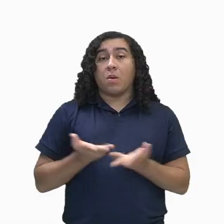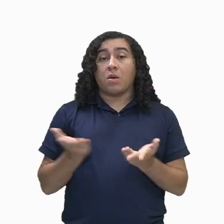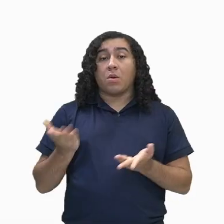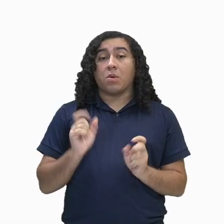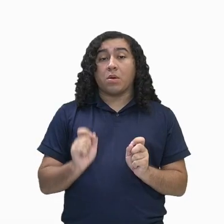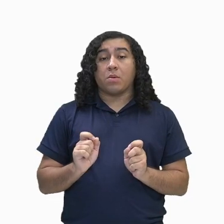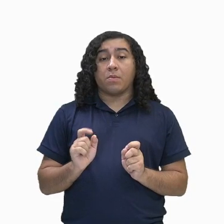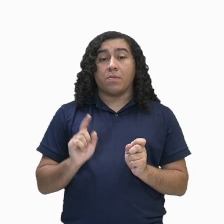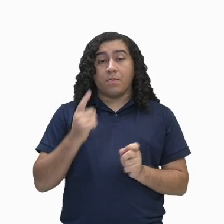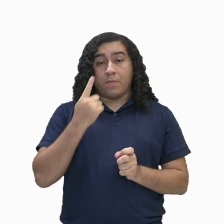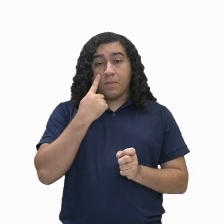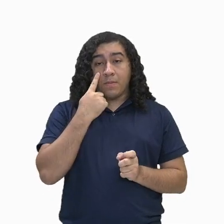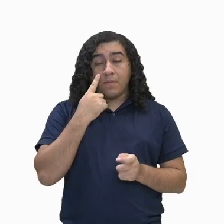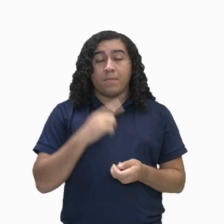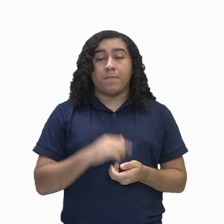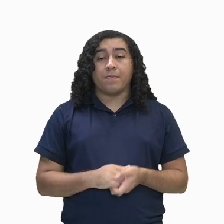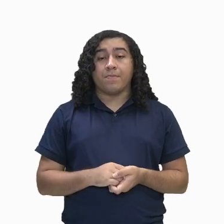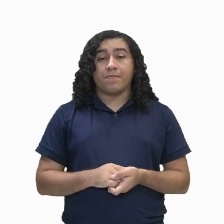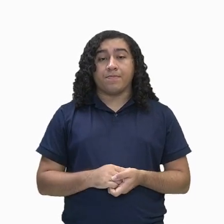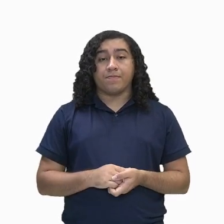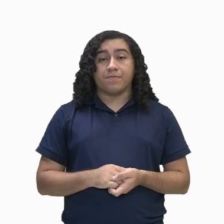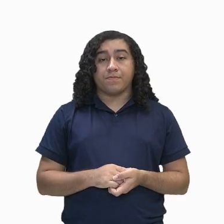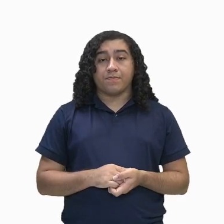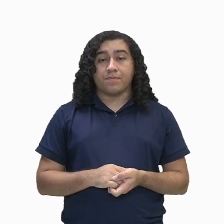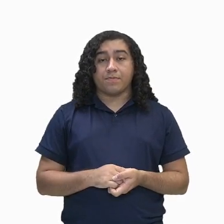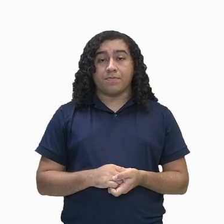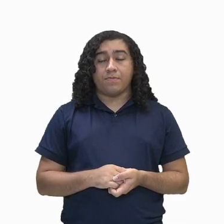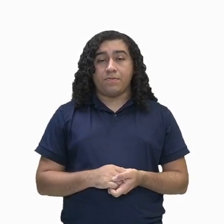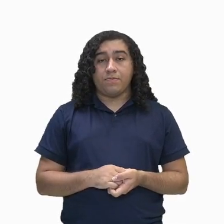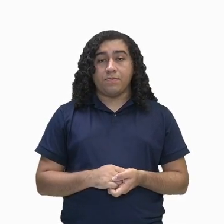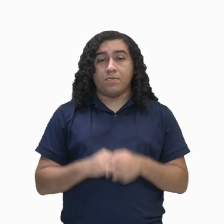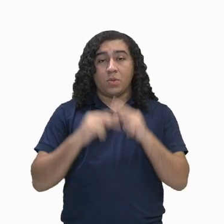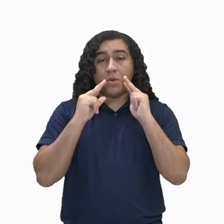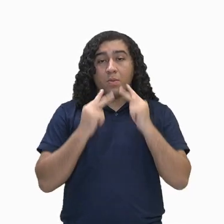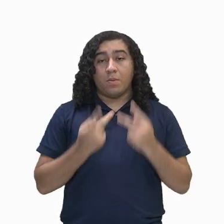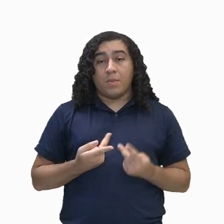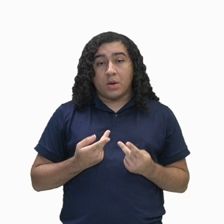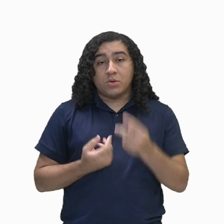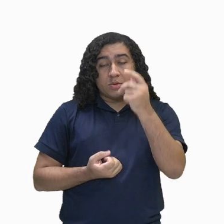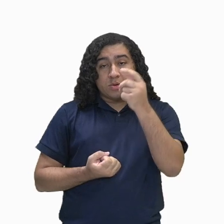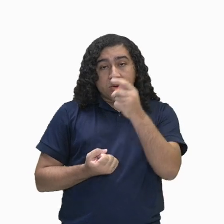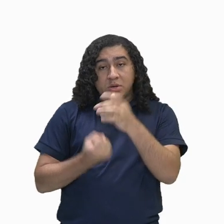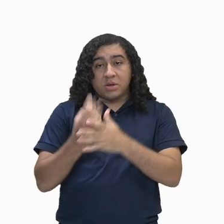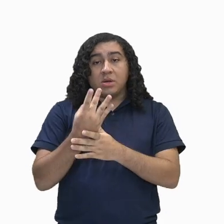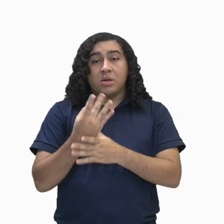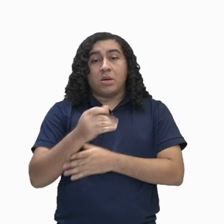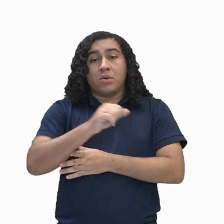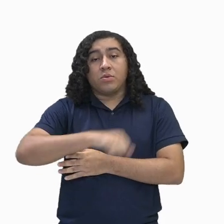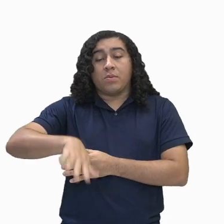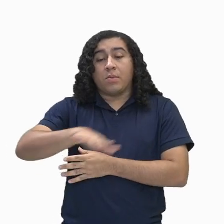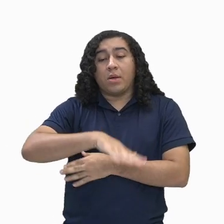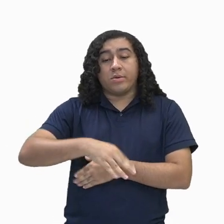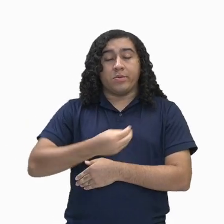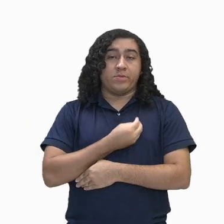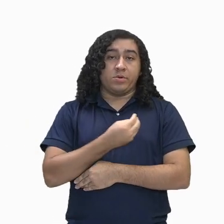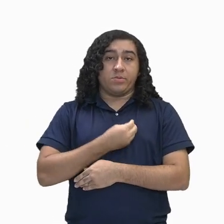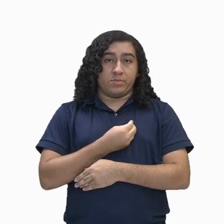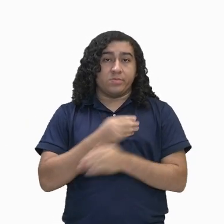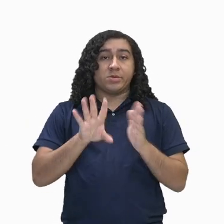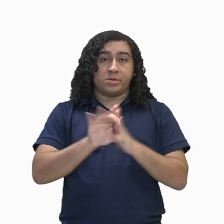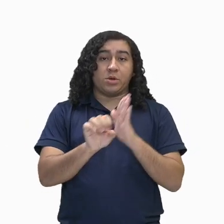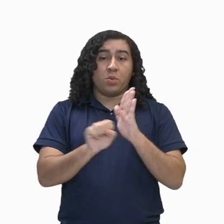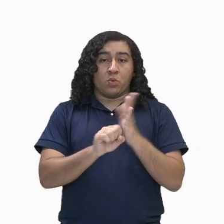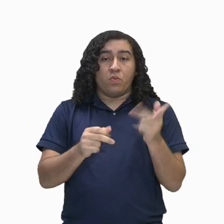Cassiry, rapidinho. O homem, ele cria e vive em um